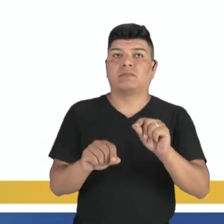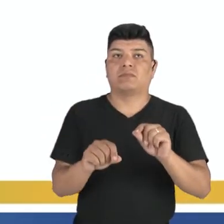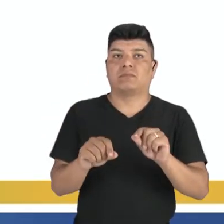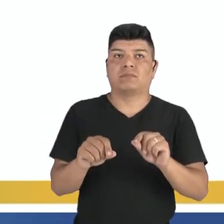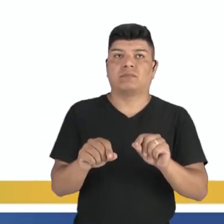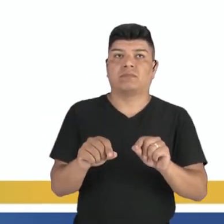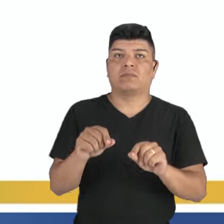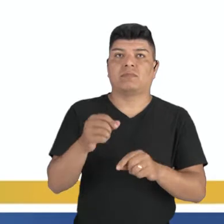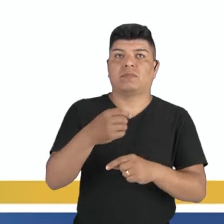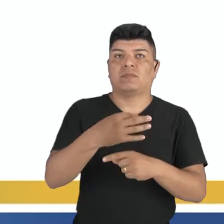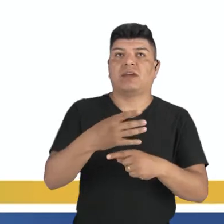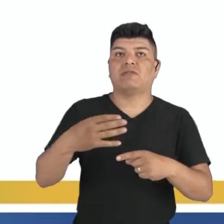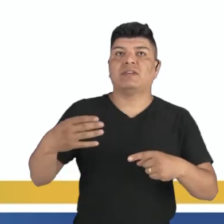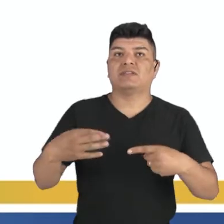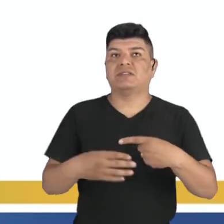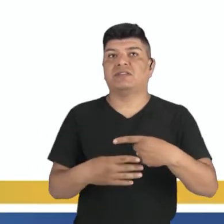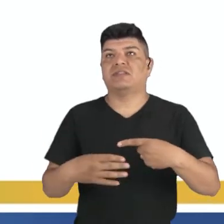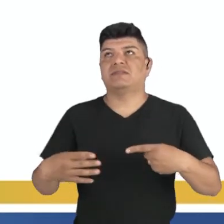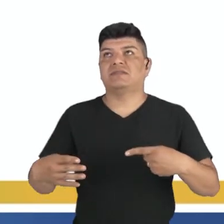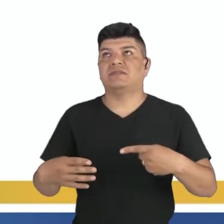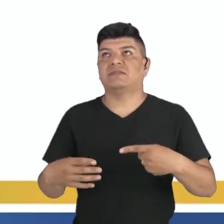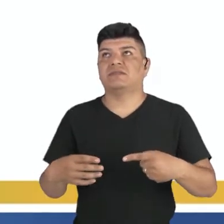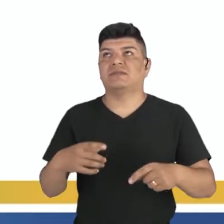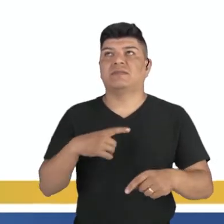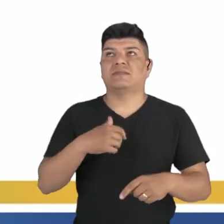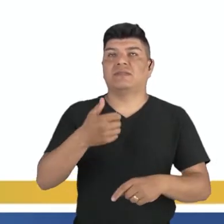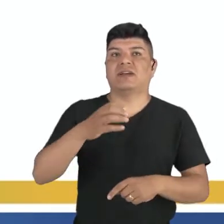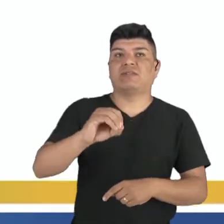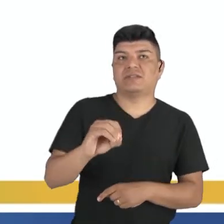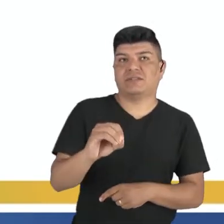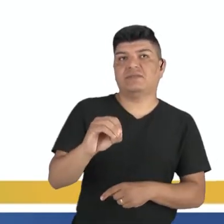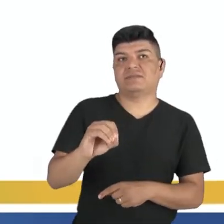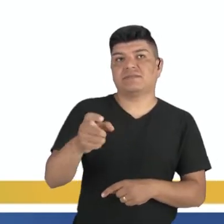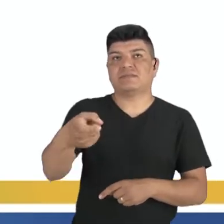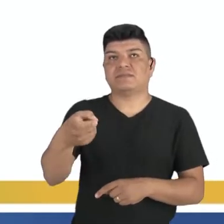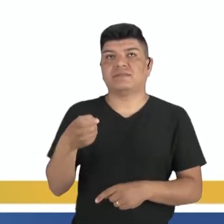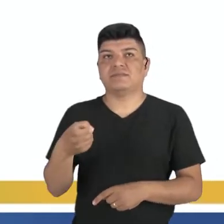da equação 2, né? Então, faremos 10x igual a